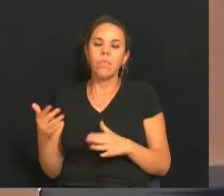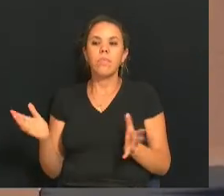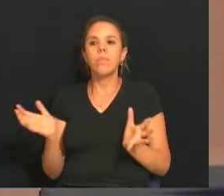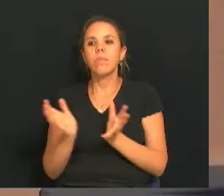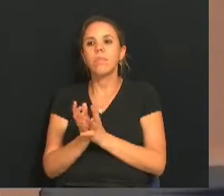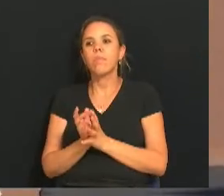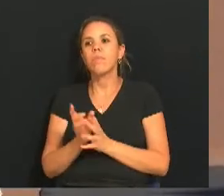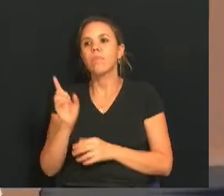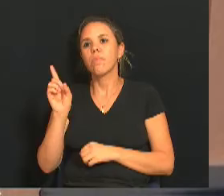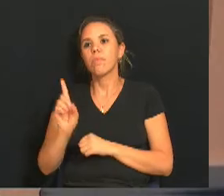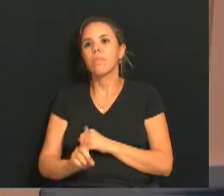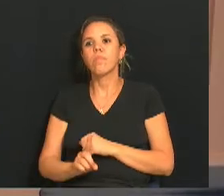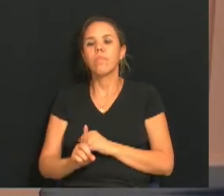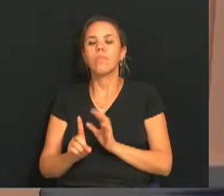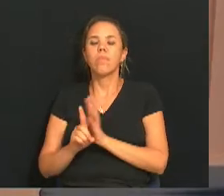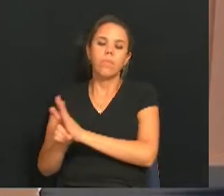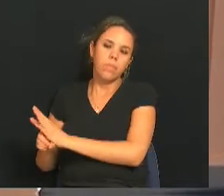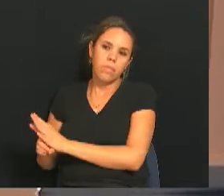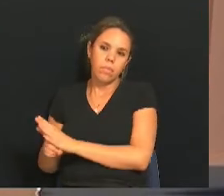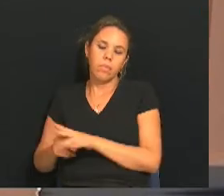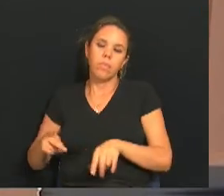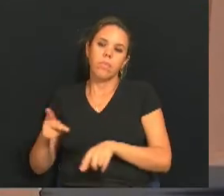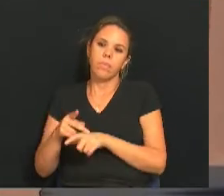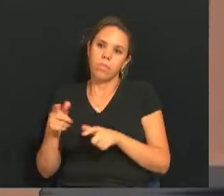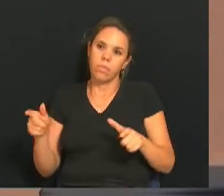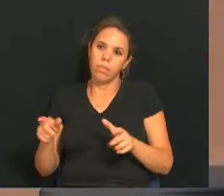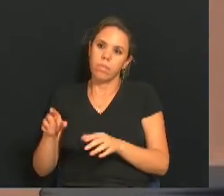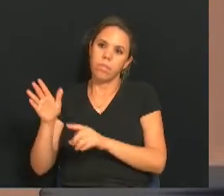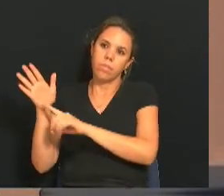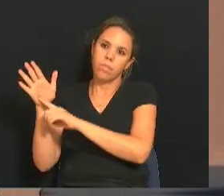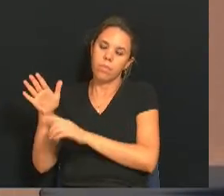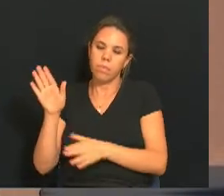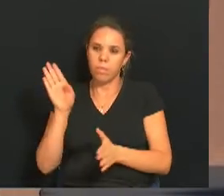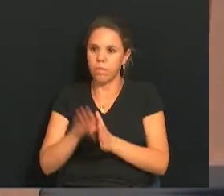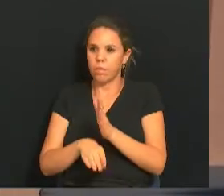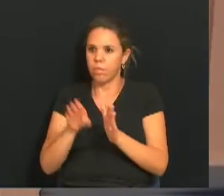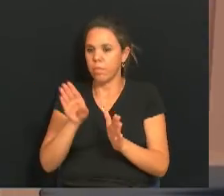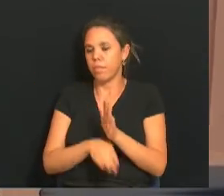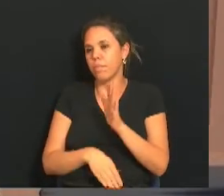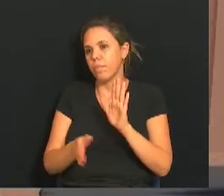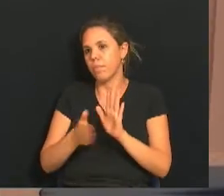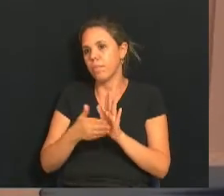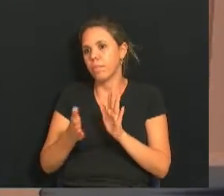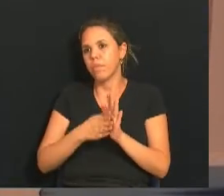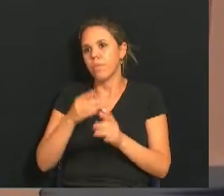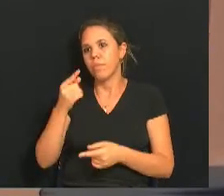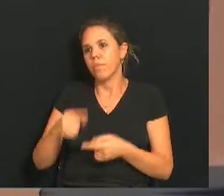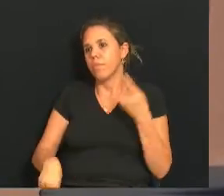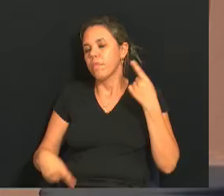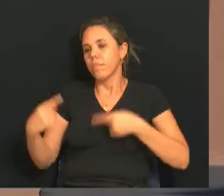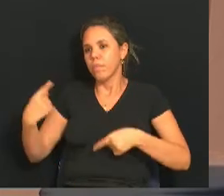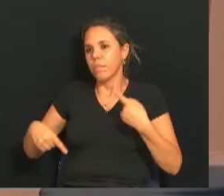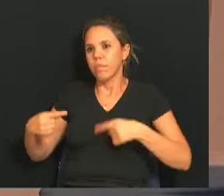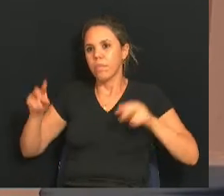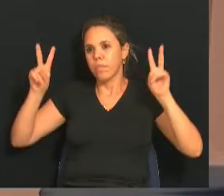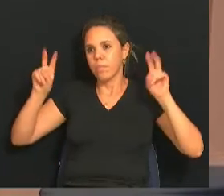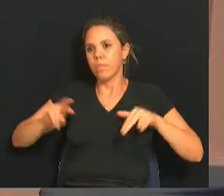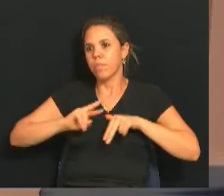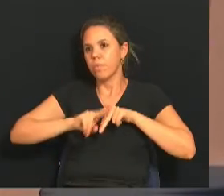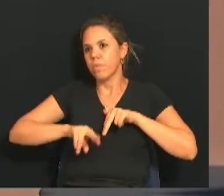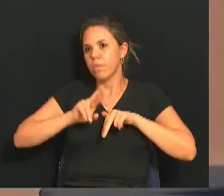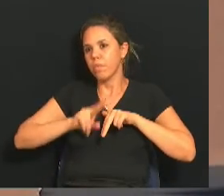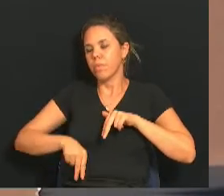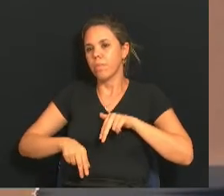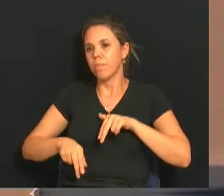ultradireita no país. Então, nós derrotamos aqui propostas como proibição do debate sobre gênero e